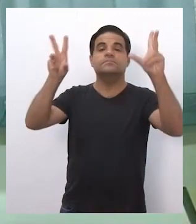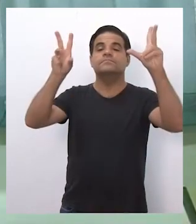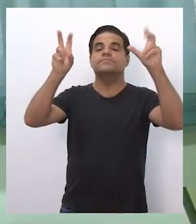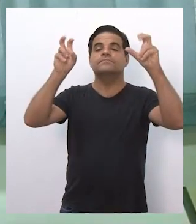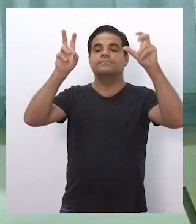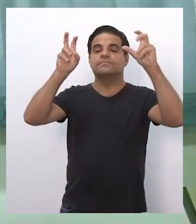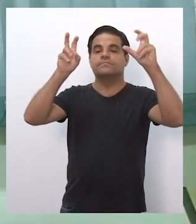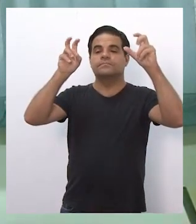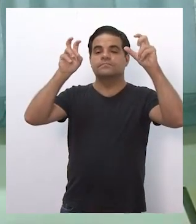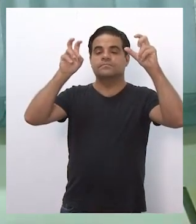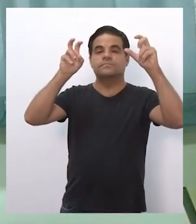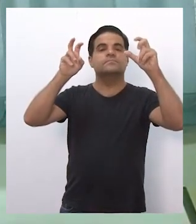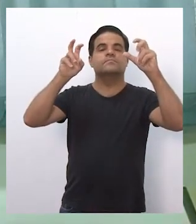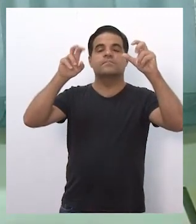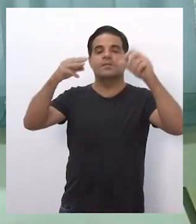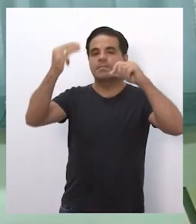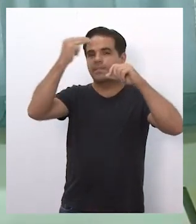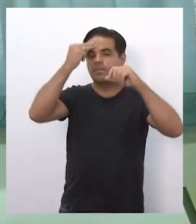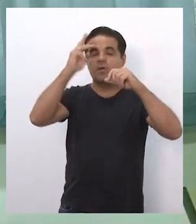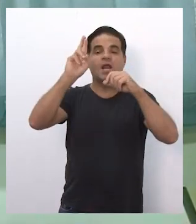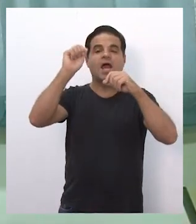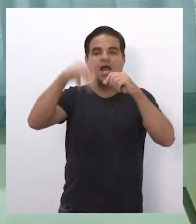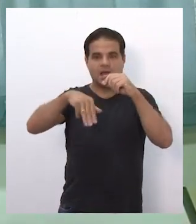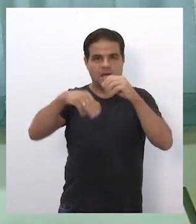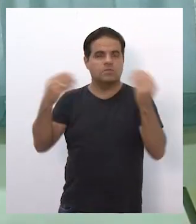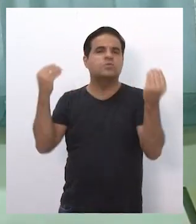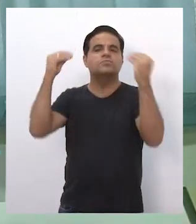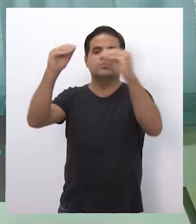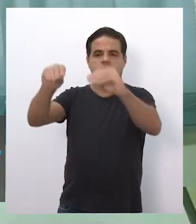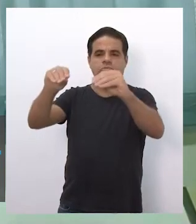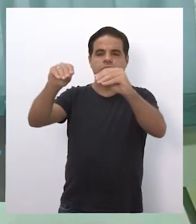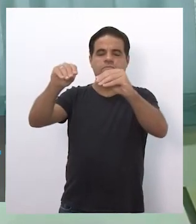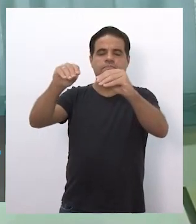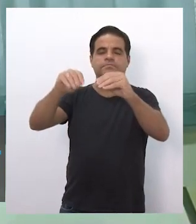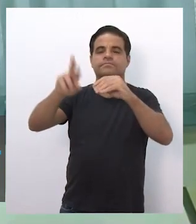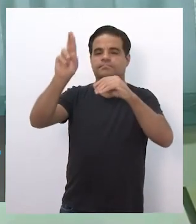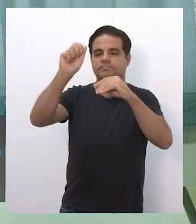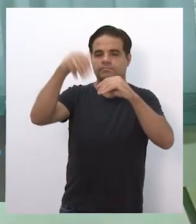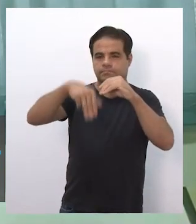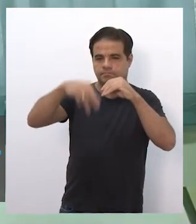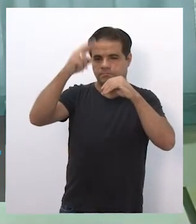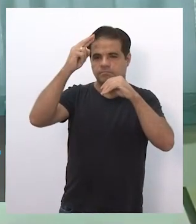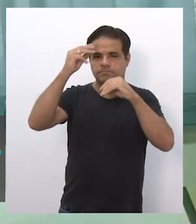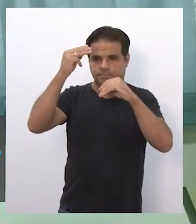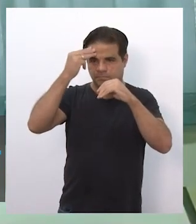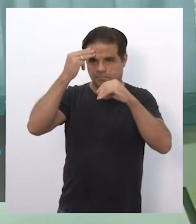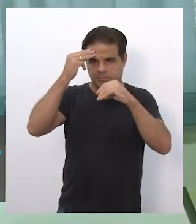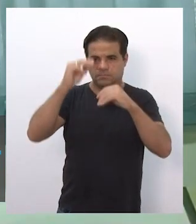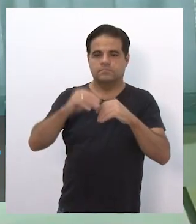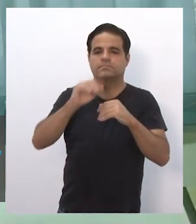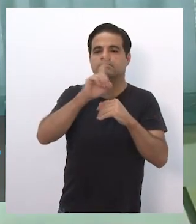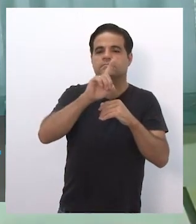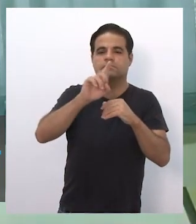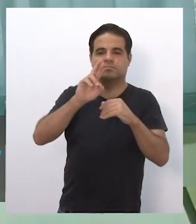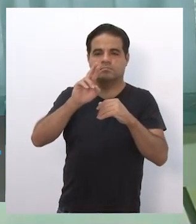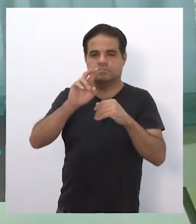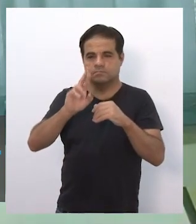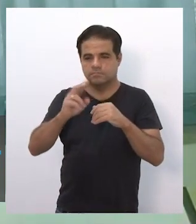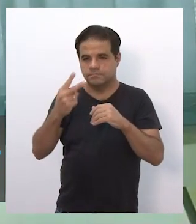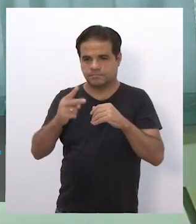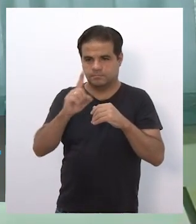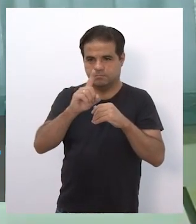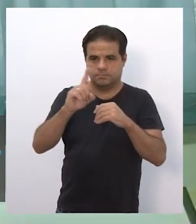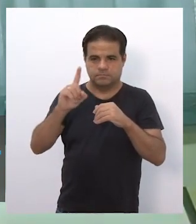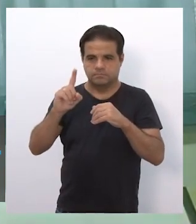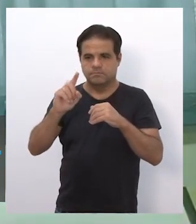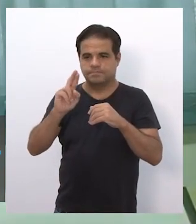título de memória RAM, nós colocamos lá o DDR2, DDR3 e DDR4, né? Isso,